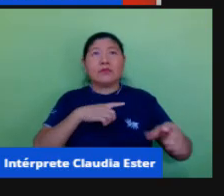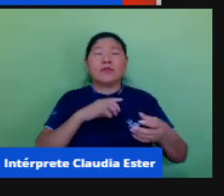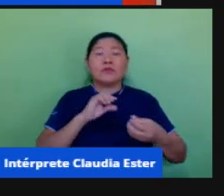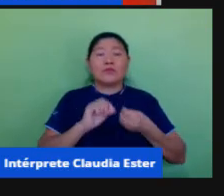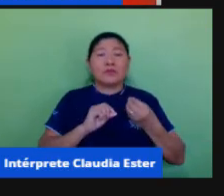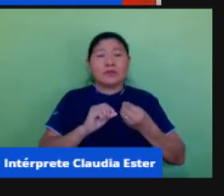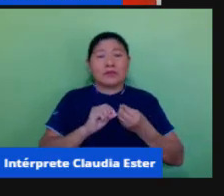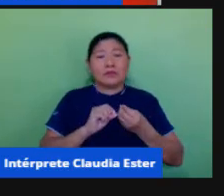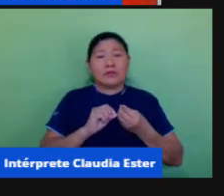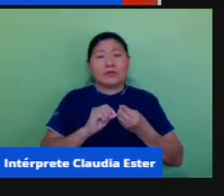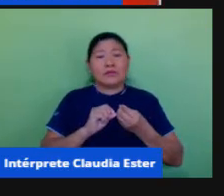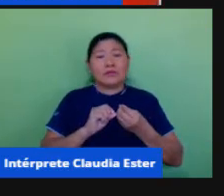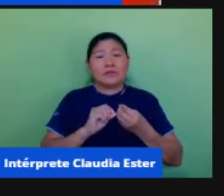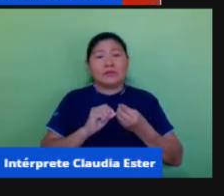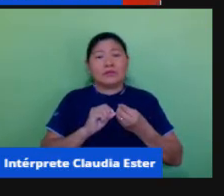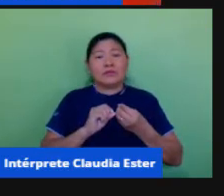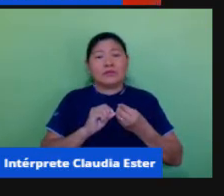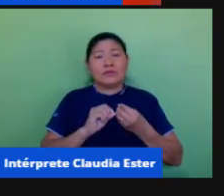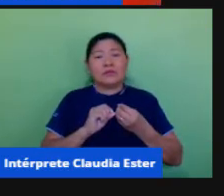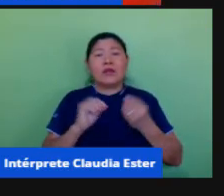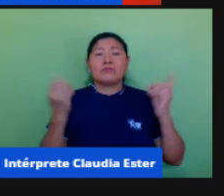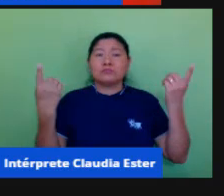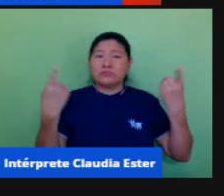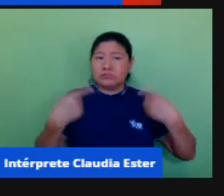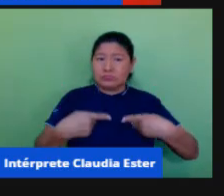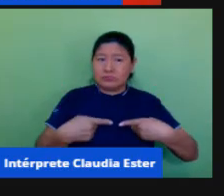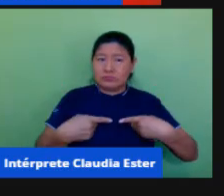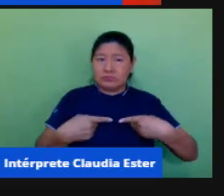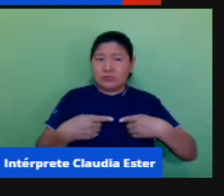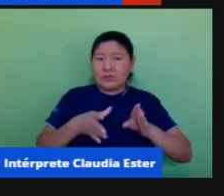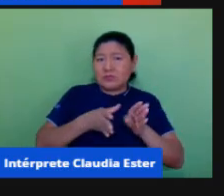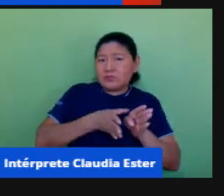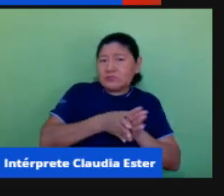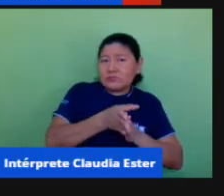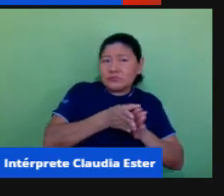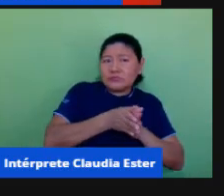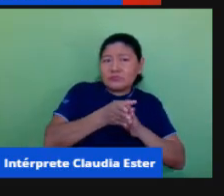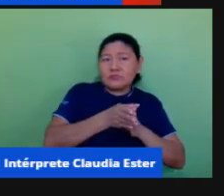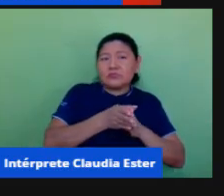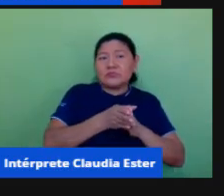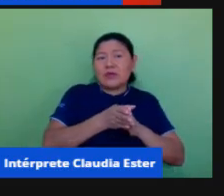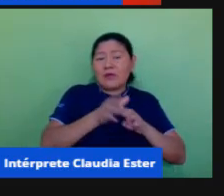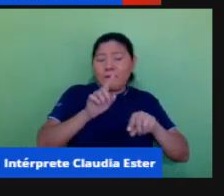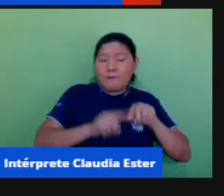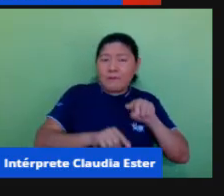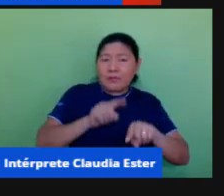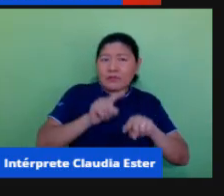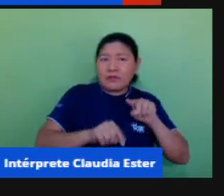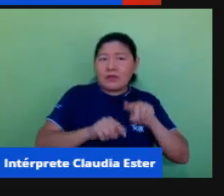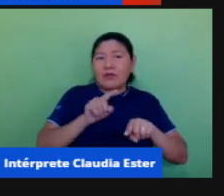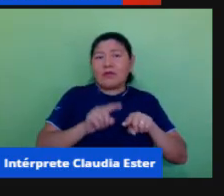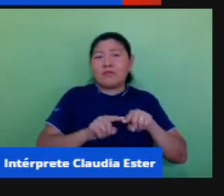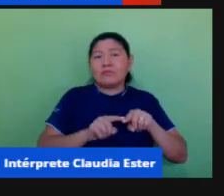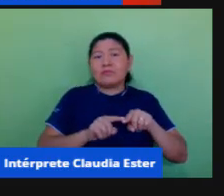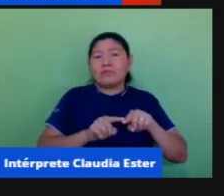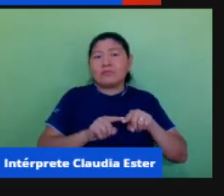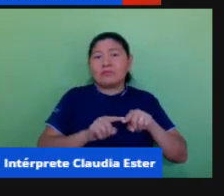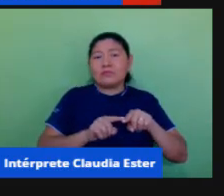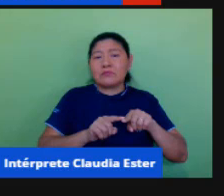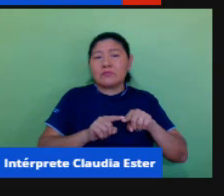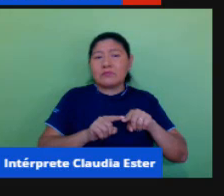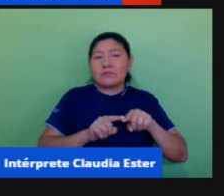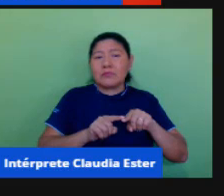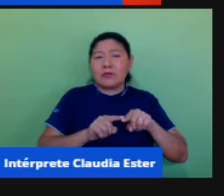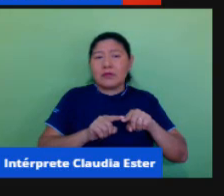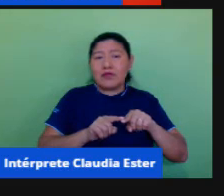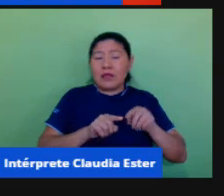passar. Eu tenho aí os debates, as orientações, as ferramentas, as digitais,